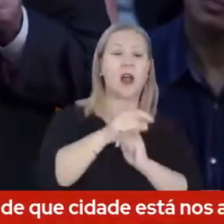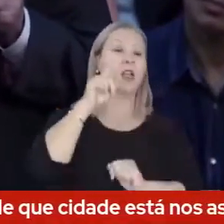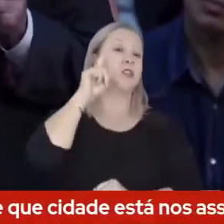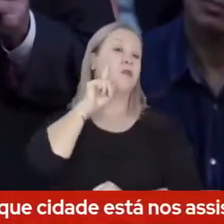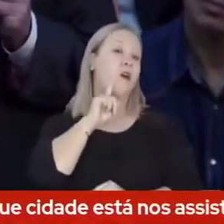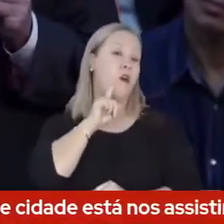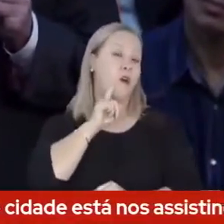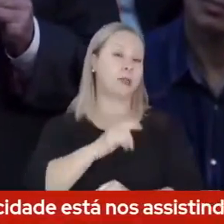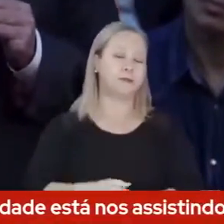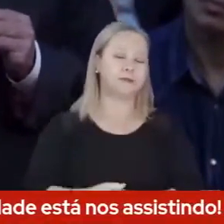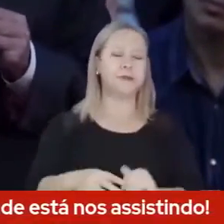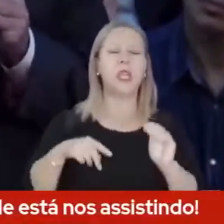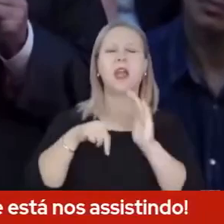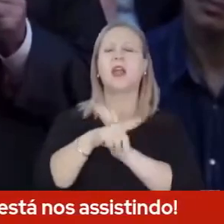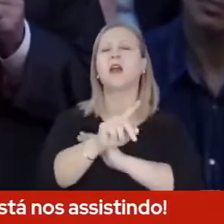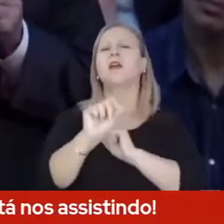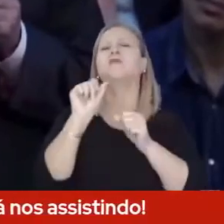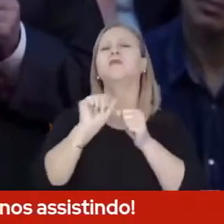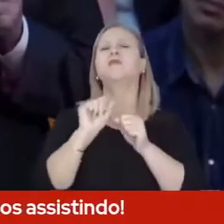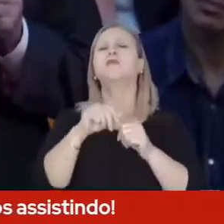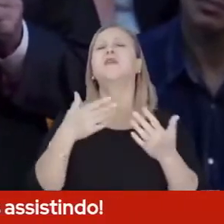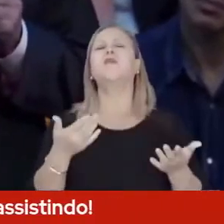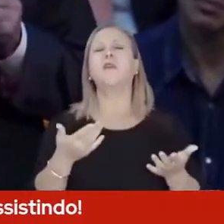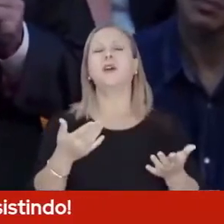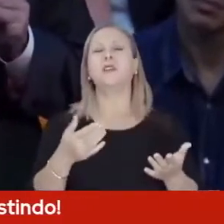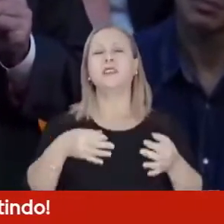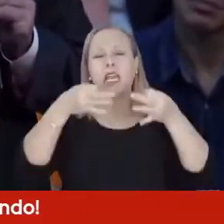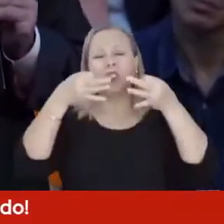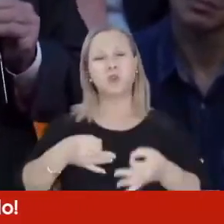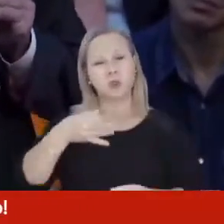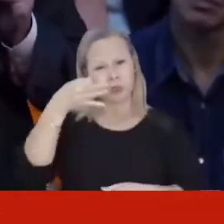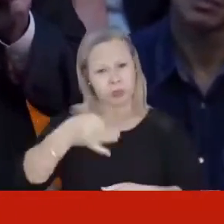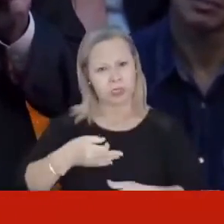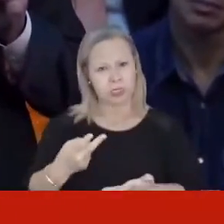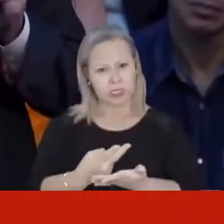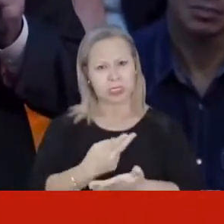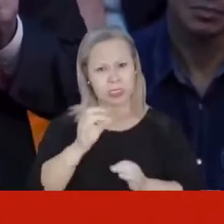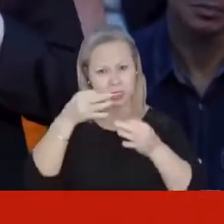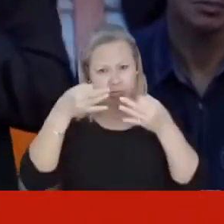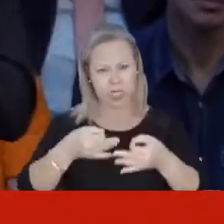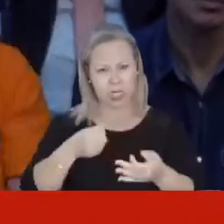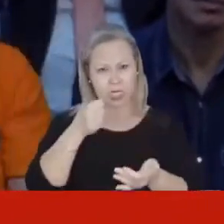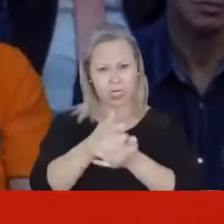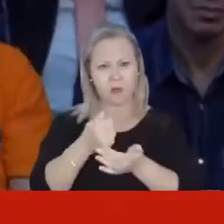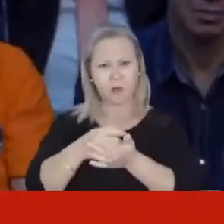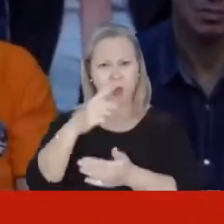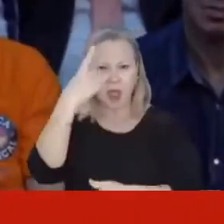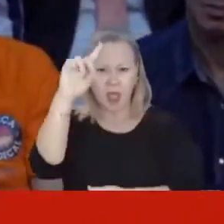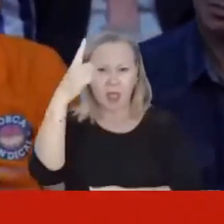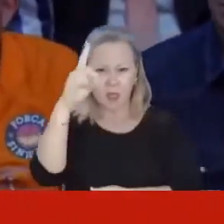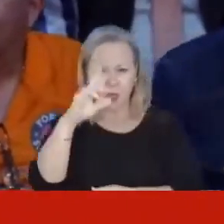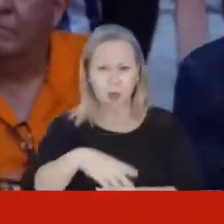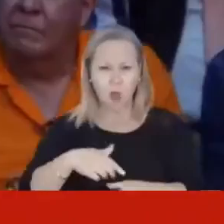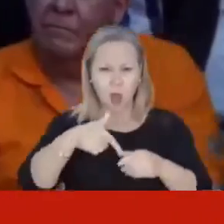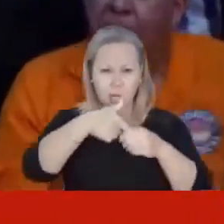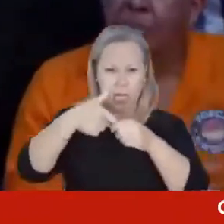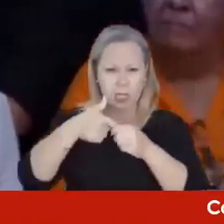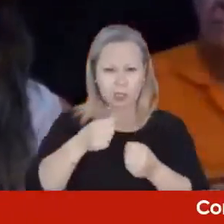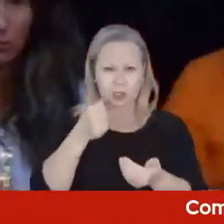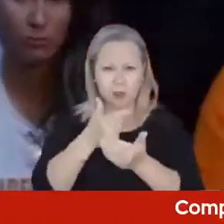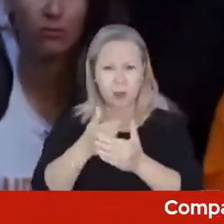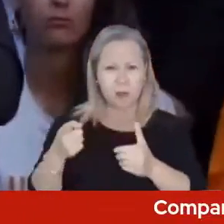pergunta que eu faço é o seguinte: é justo a gente pagar o preço em dólar para ele pagar dividendo